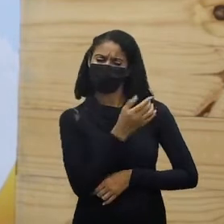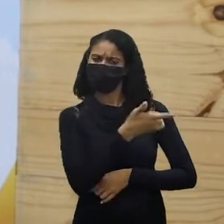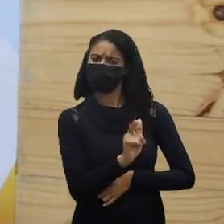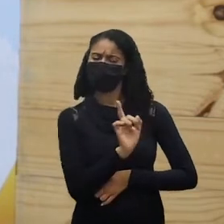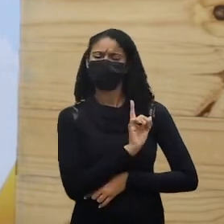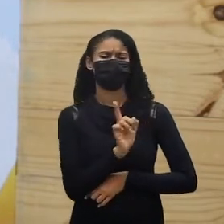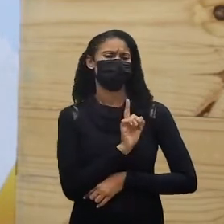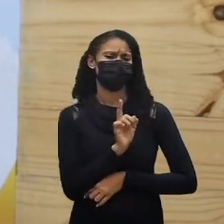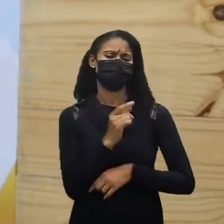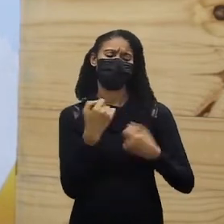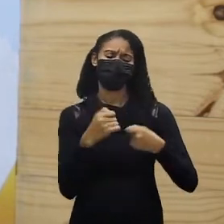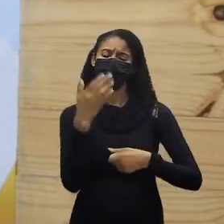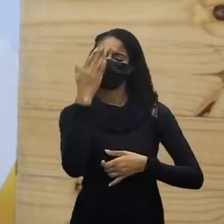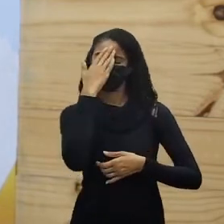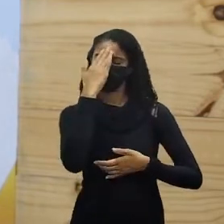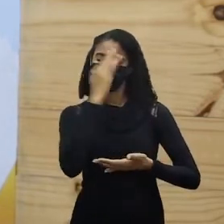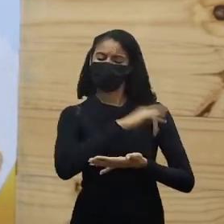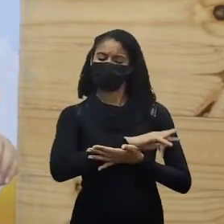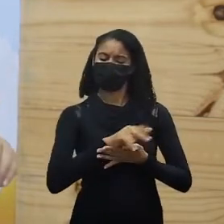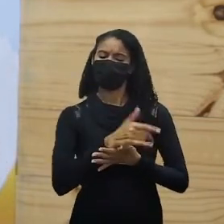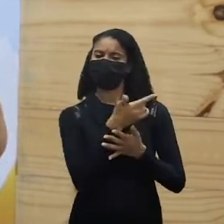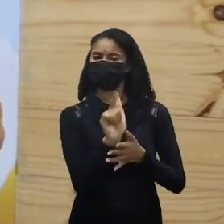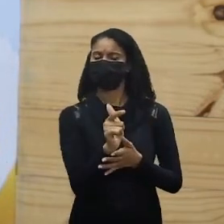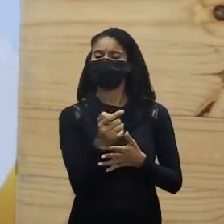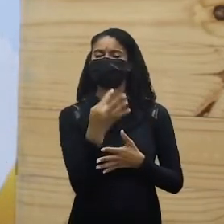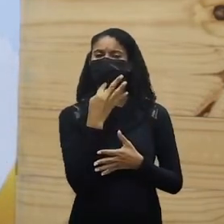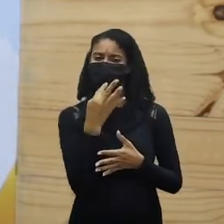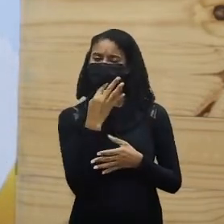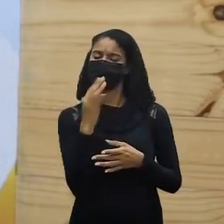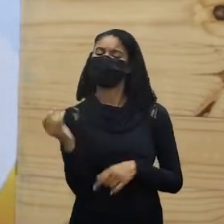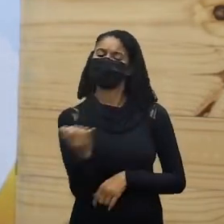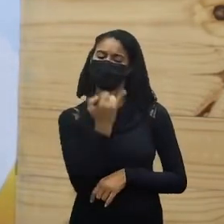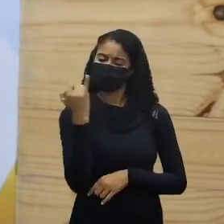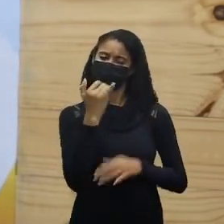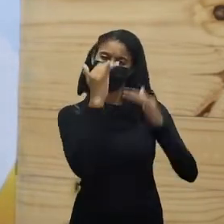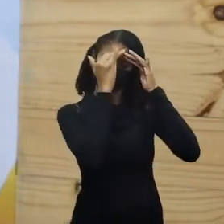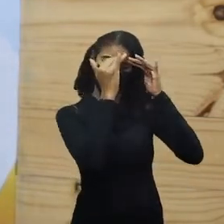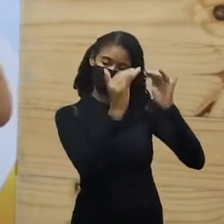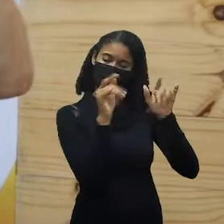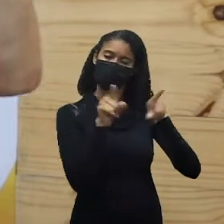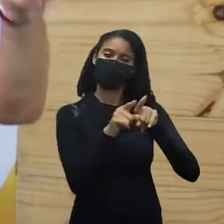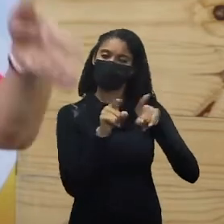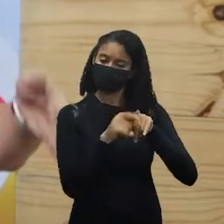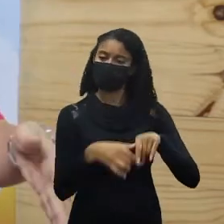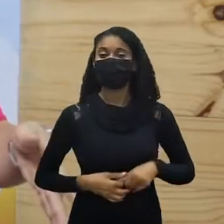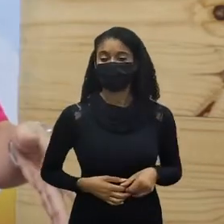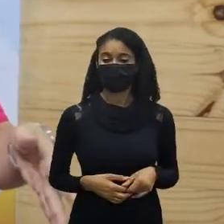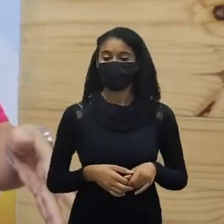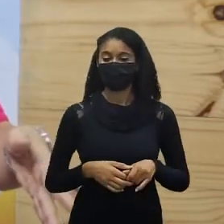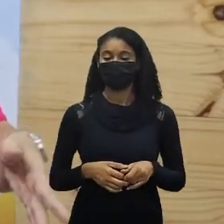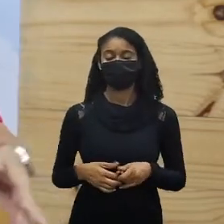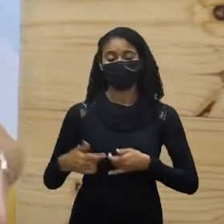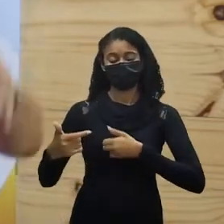importante conhecer as outras variações. É importante ter o respeito. O papel da escola é trabalhar a norma